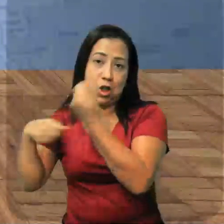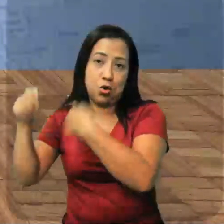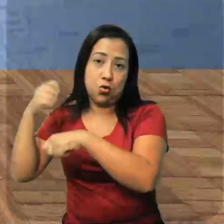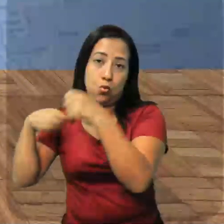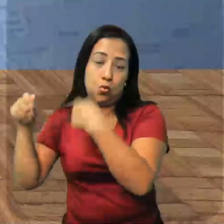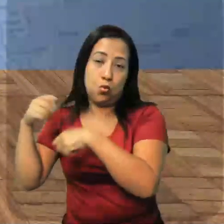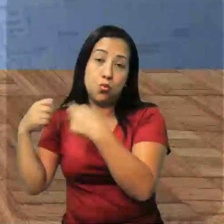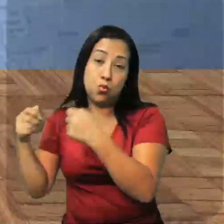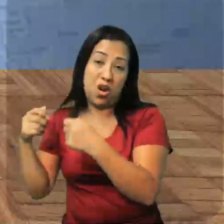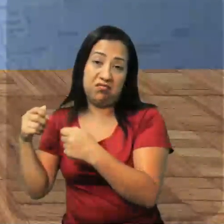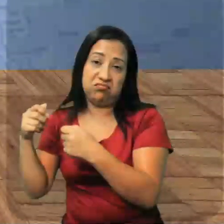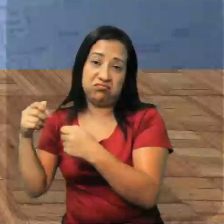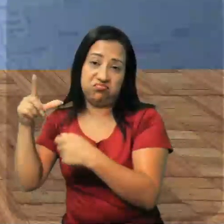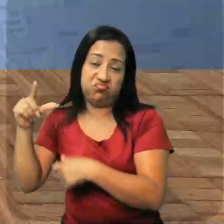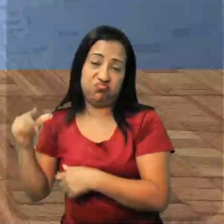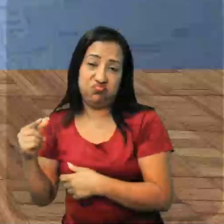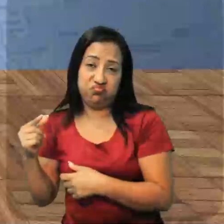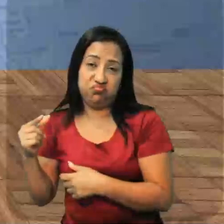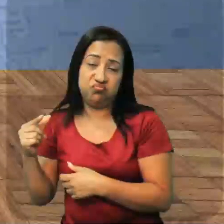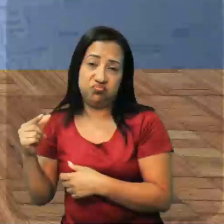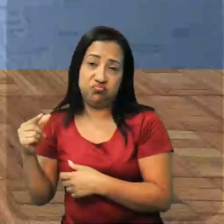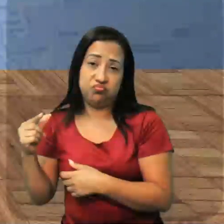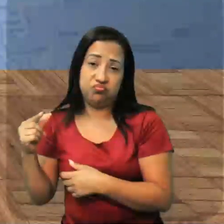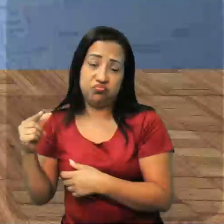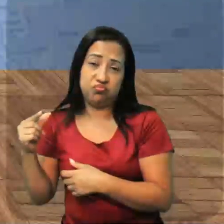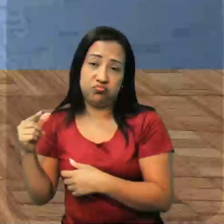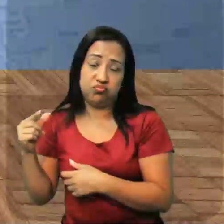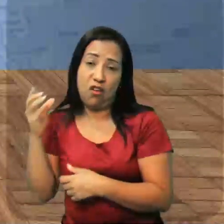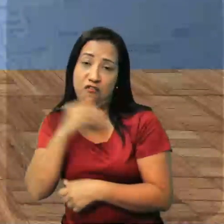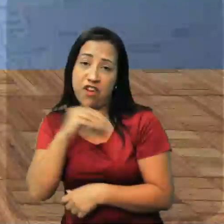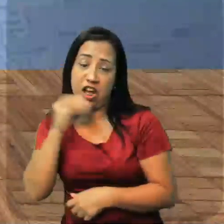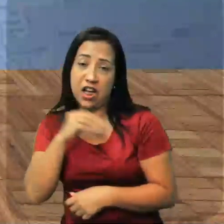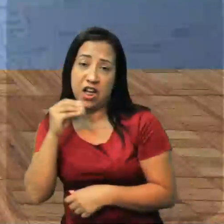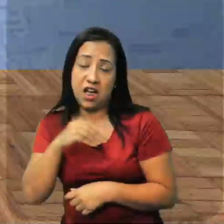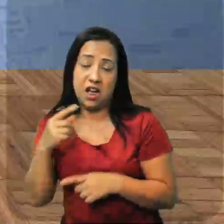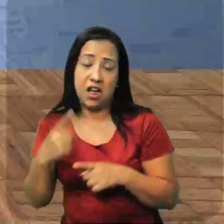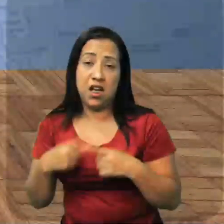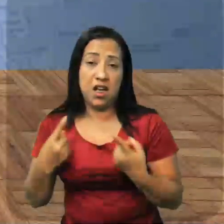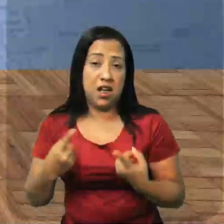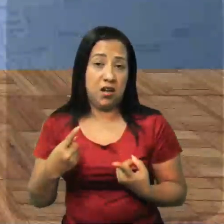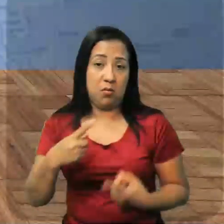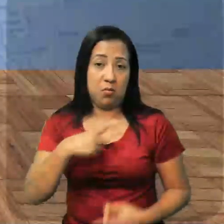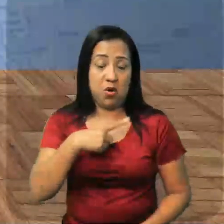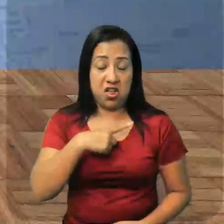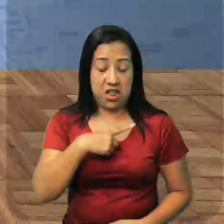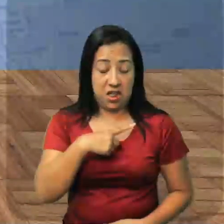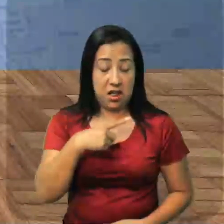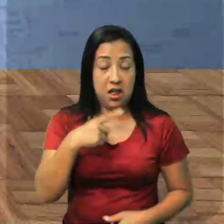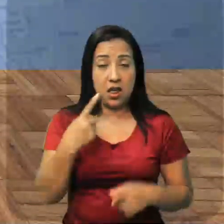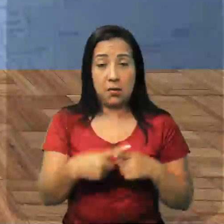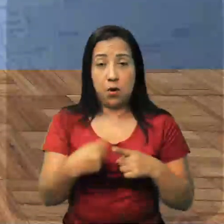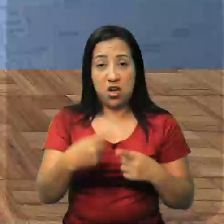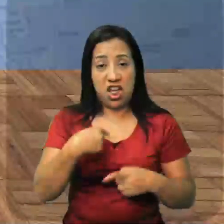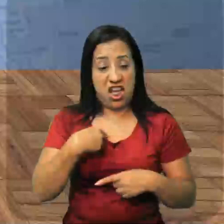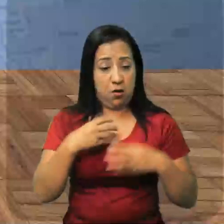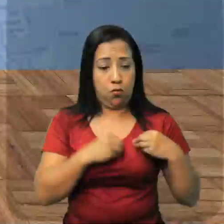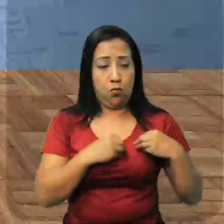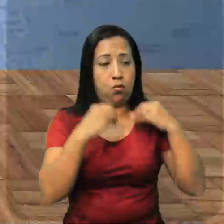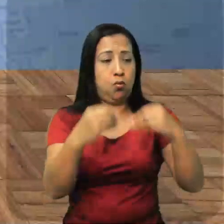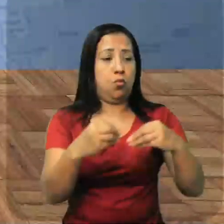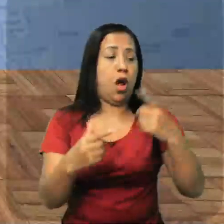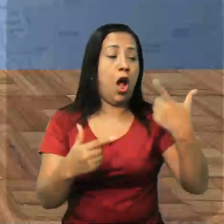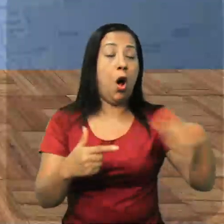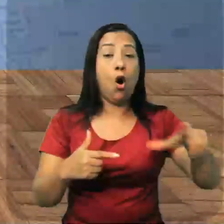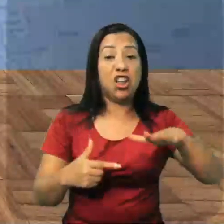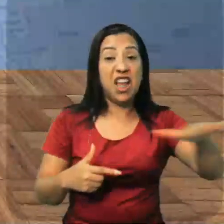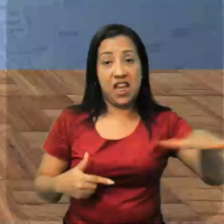Porque eu estou indo para outra região, porque me paga melhor do que aquela que eu morava antes. Quando você pega